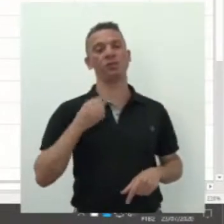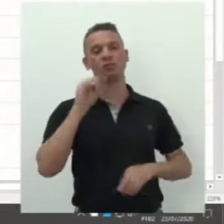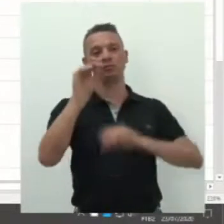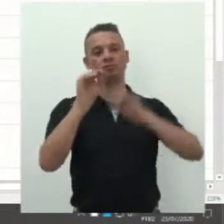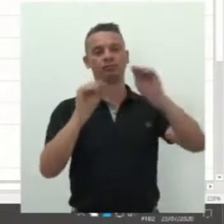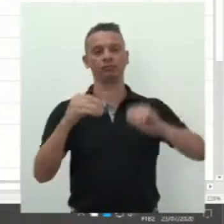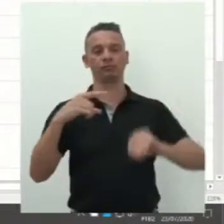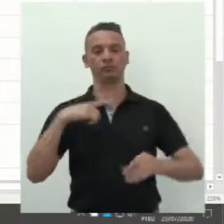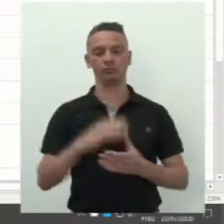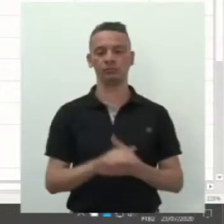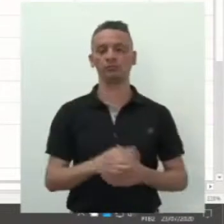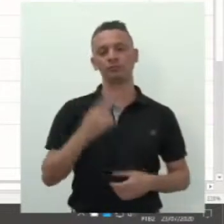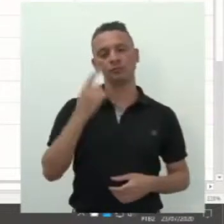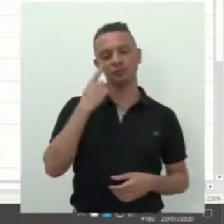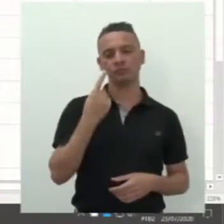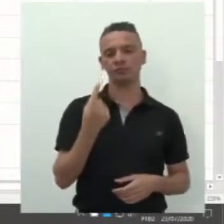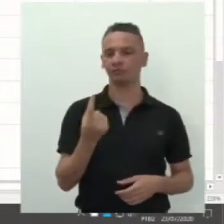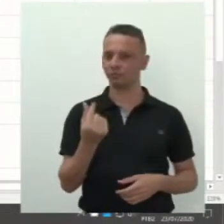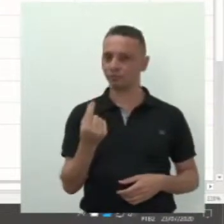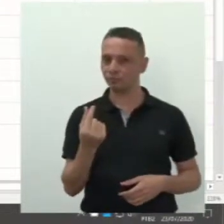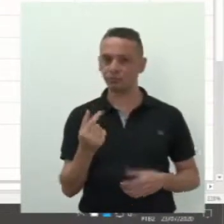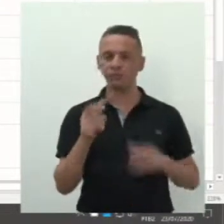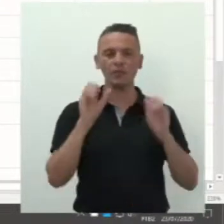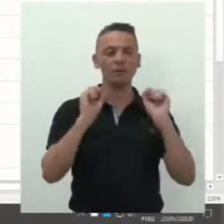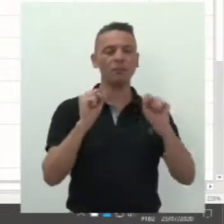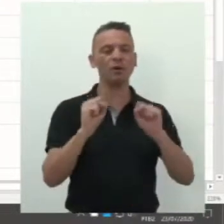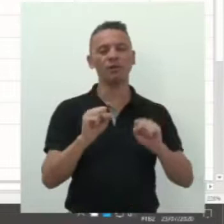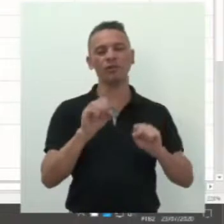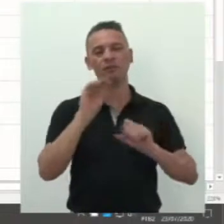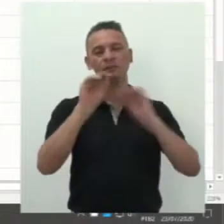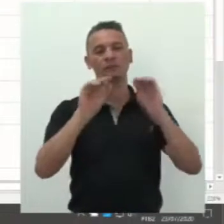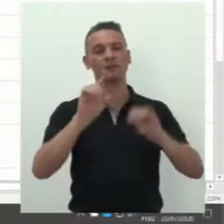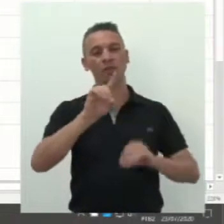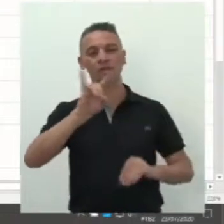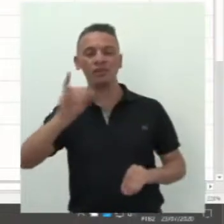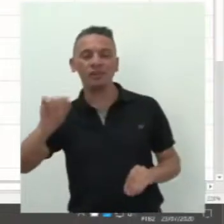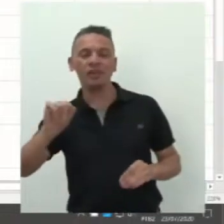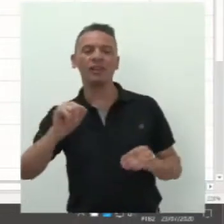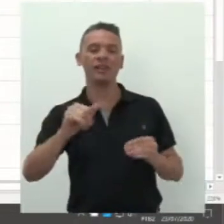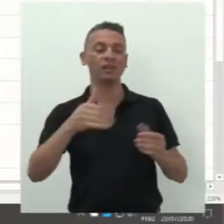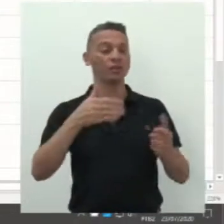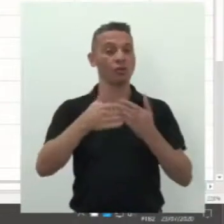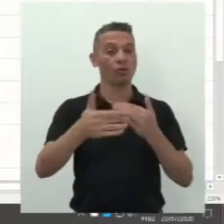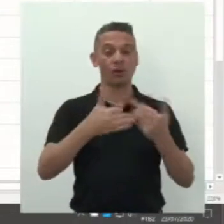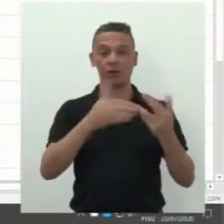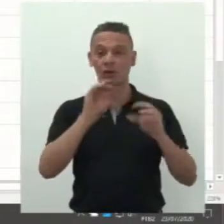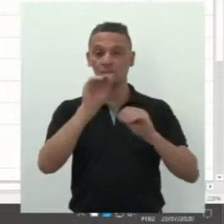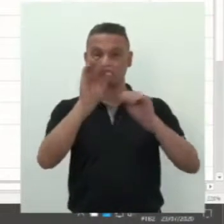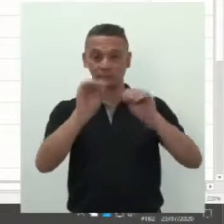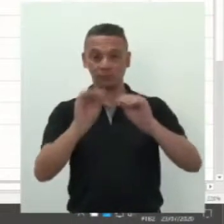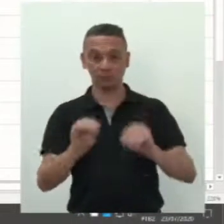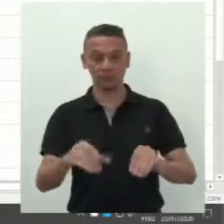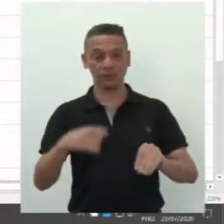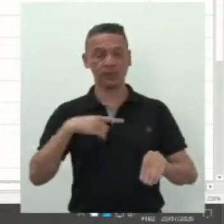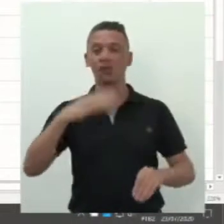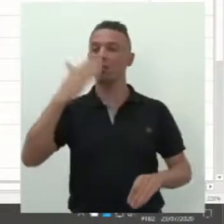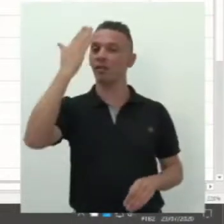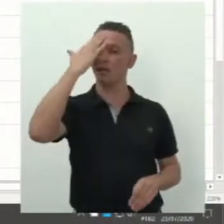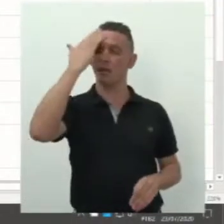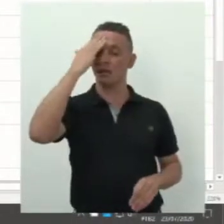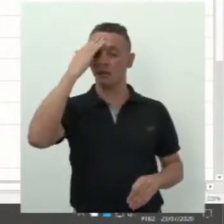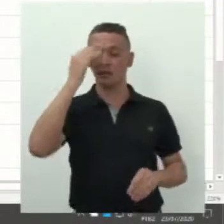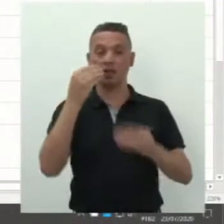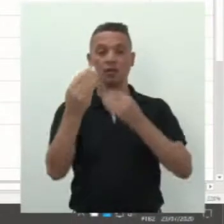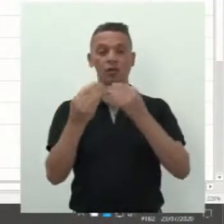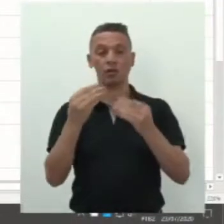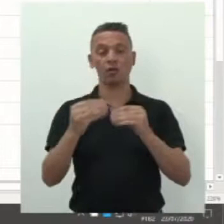personalizou. No caso, a gente colocou moeda, se você colocar data, ele sempre vai entender. Tudo que você digitar ali dentro, ele sempre vai entender a formatação